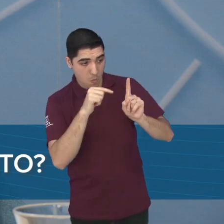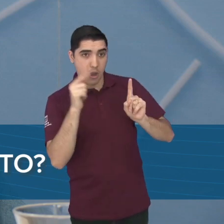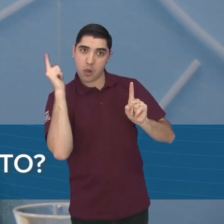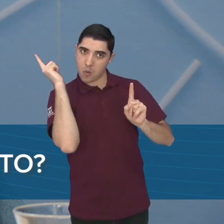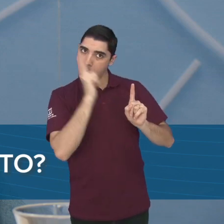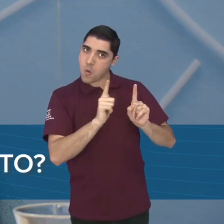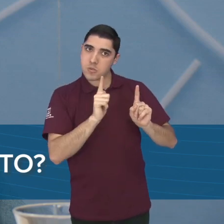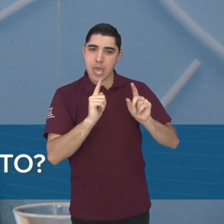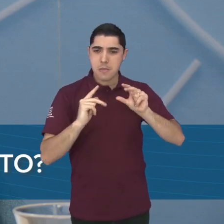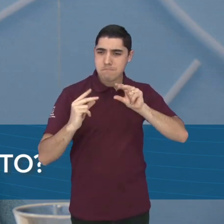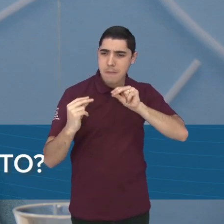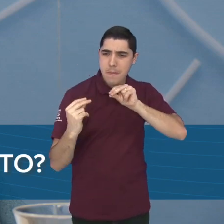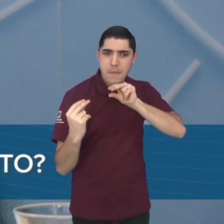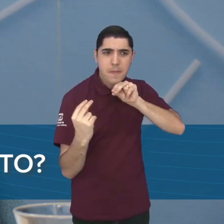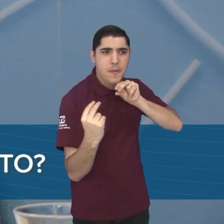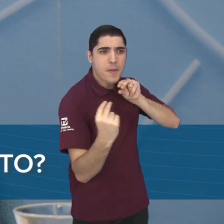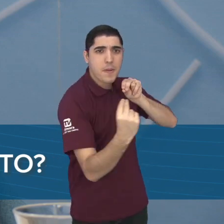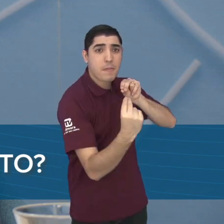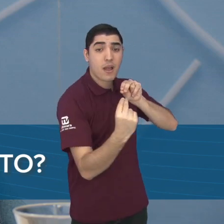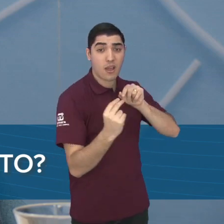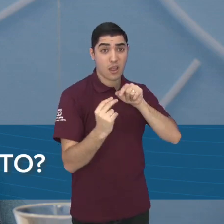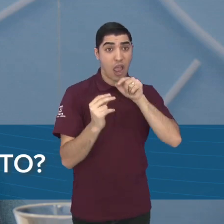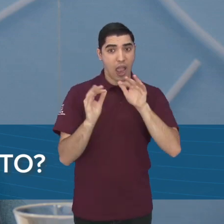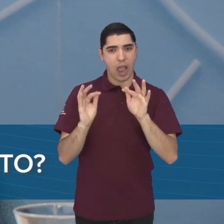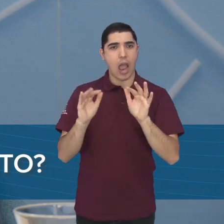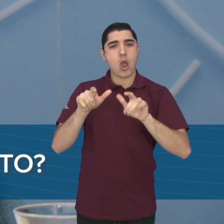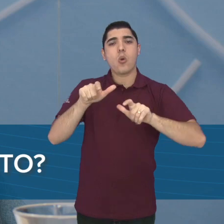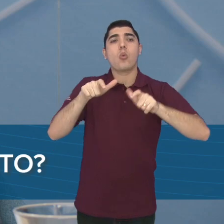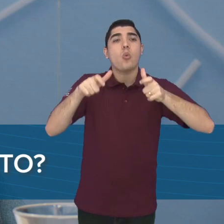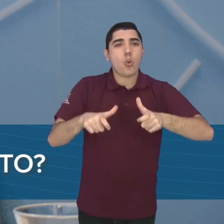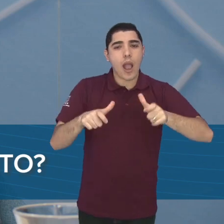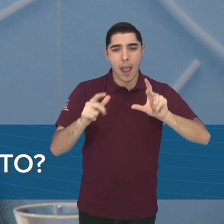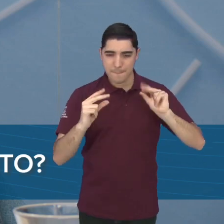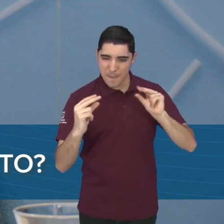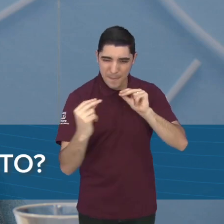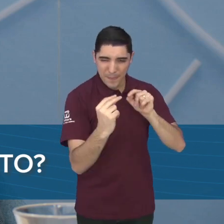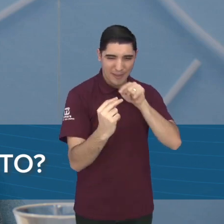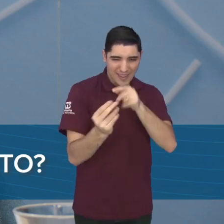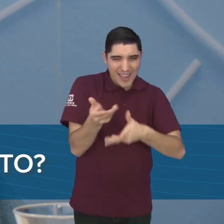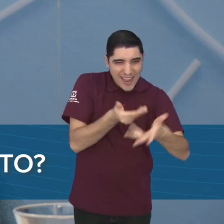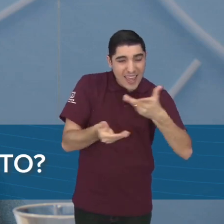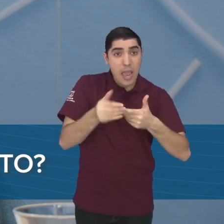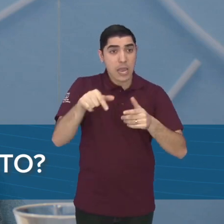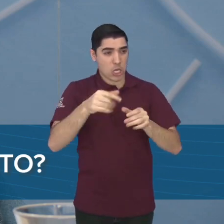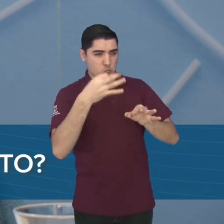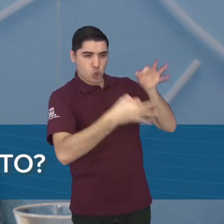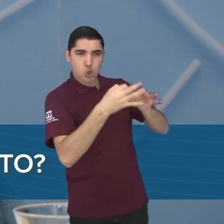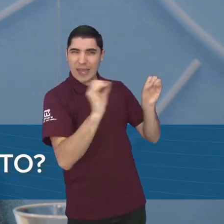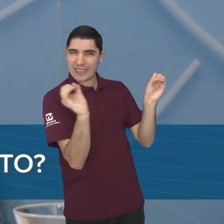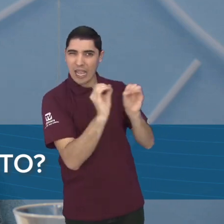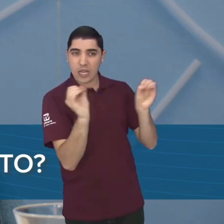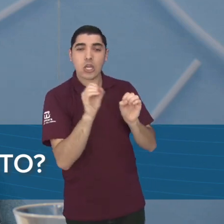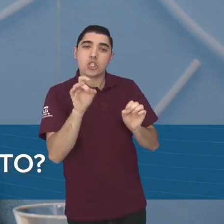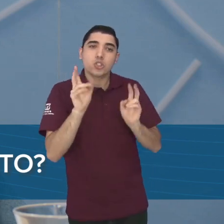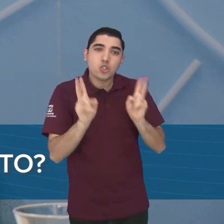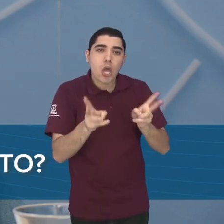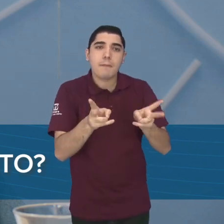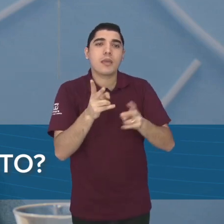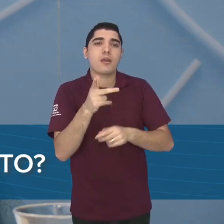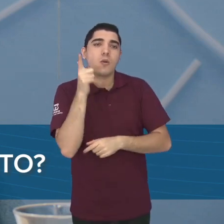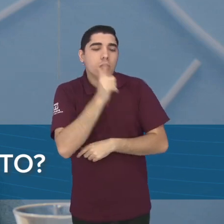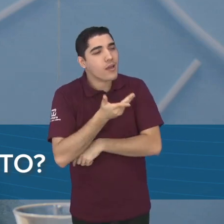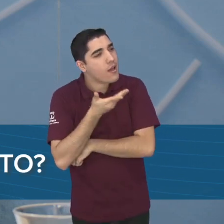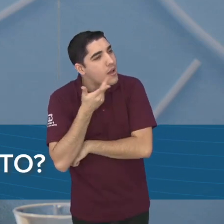via de diálogo, né, onde tem menos julgamento, né, um diálogo onde tem um lugar de escuta, um lugar de fala, eu acho